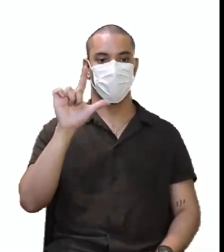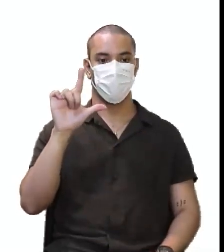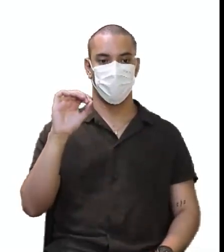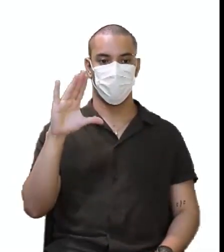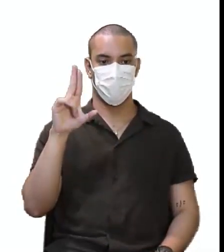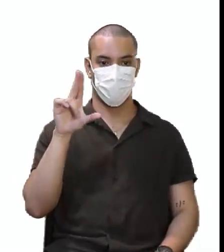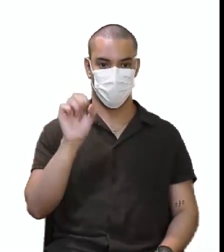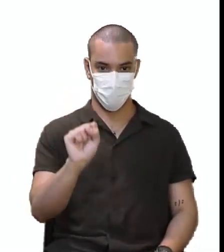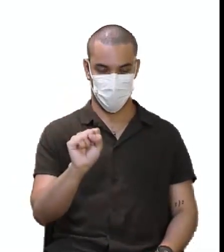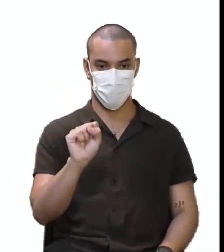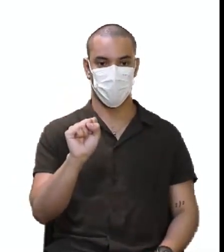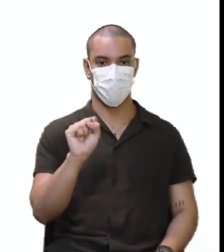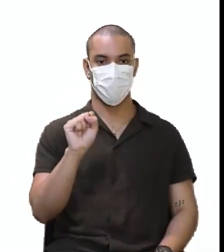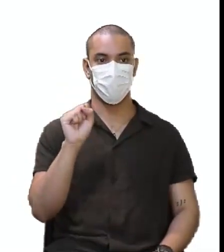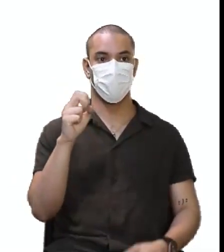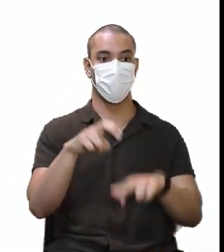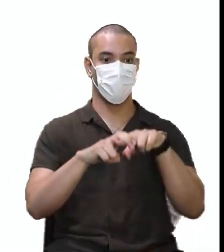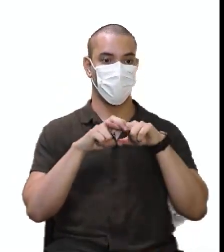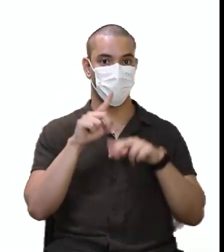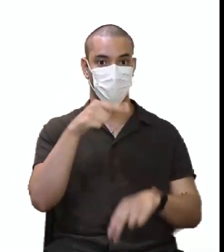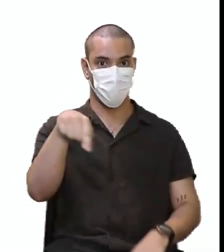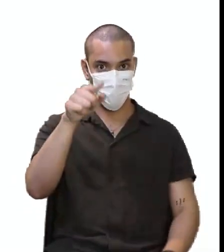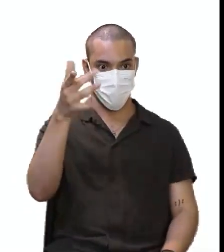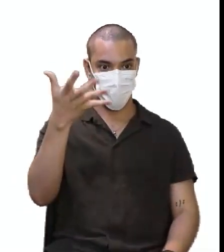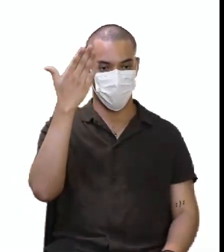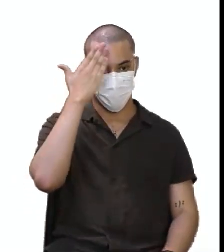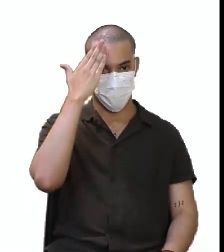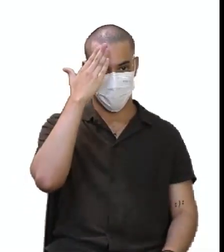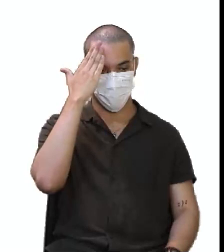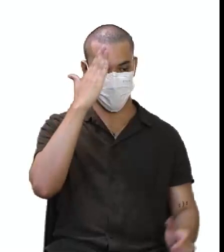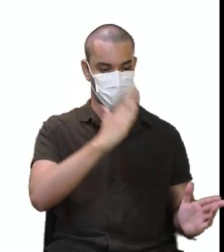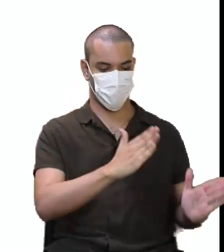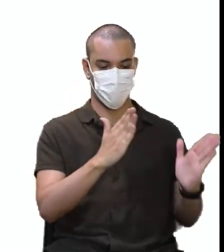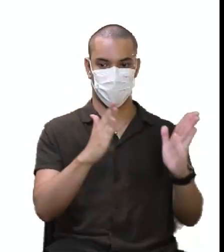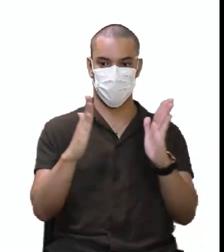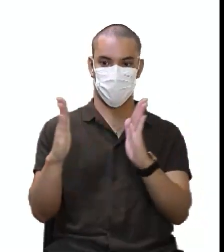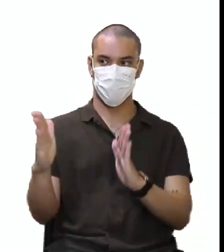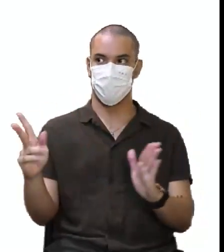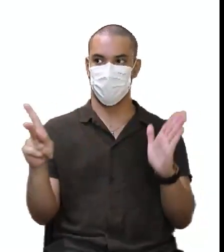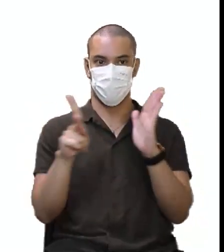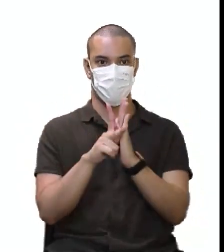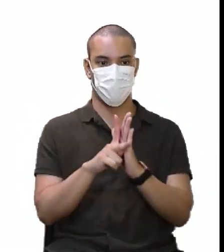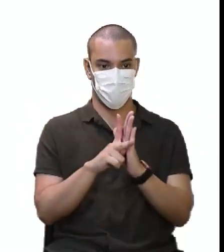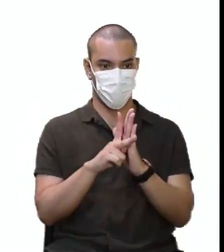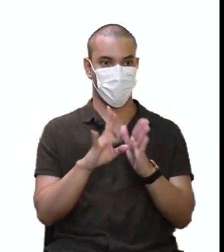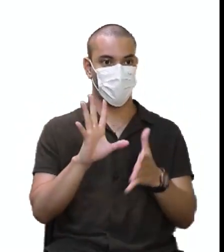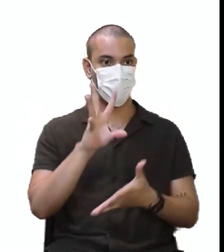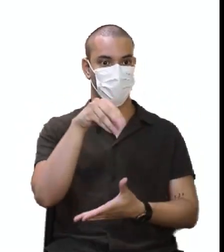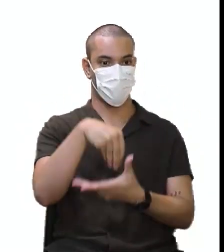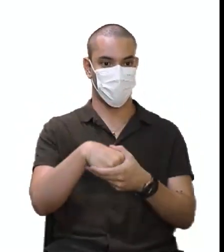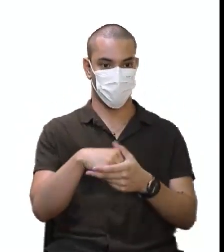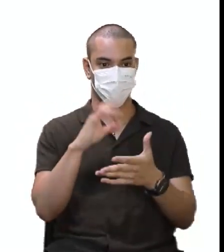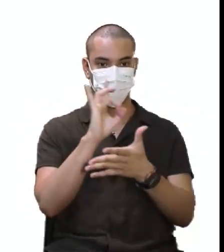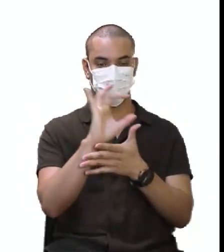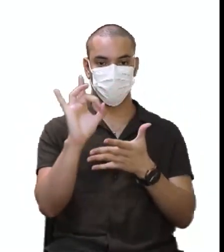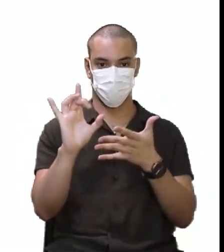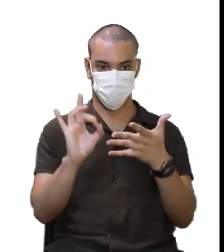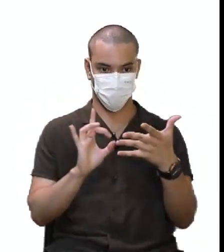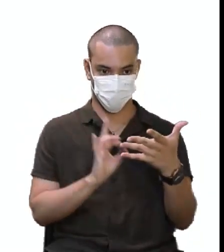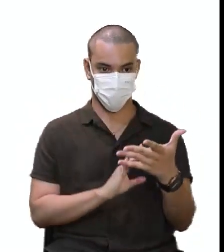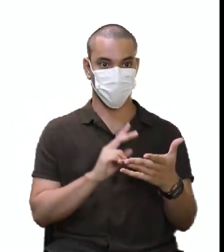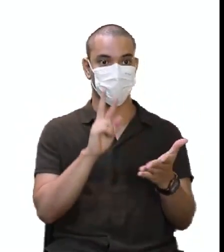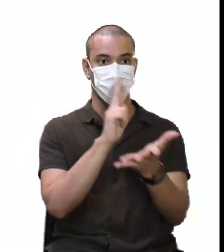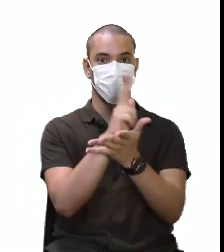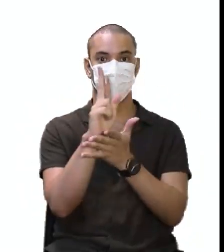locus gênico. Quando você quer saber a sequência desses genes que vão determinadas